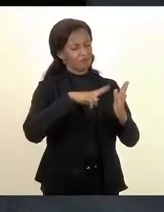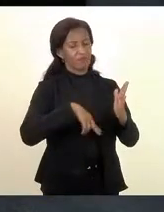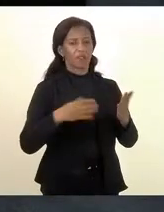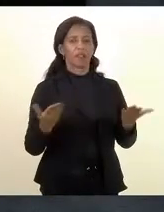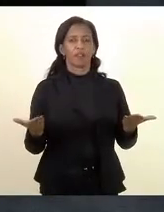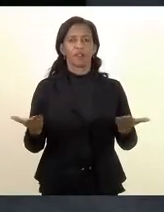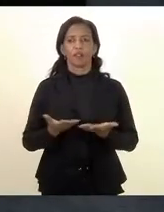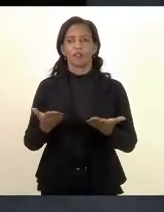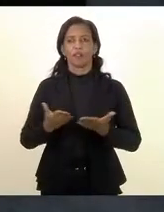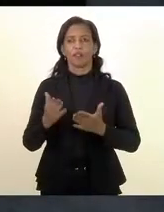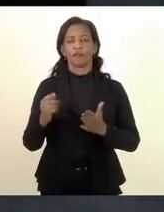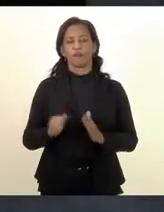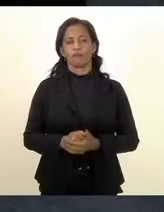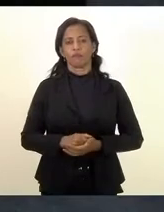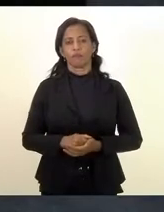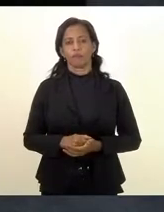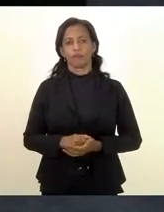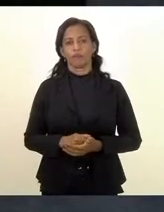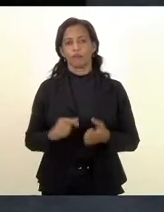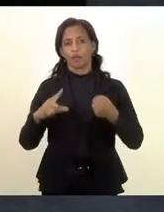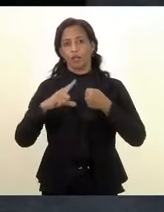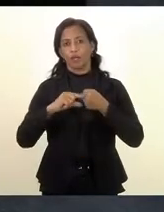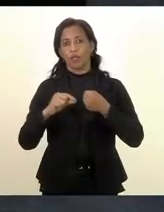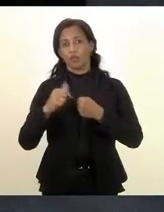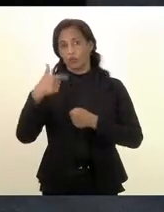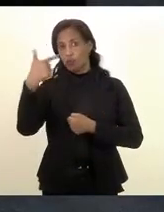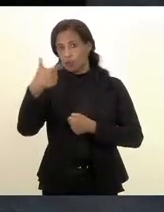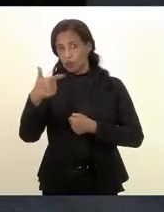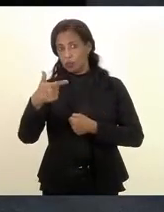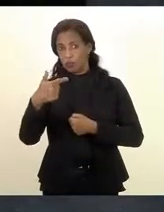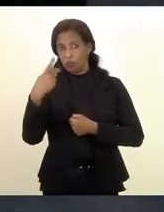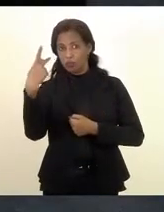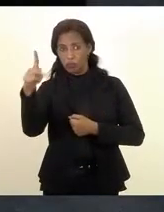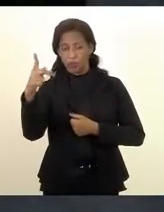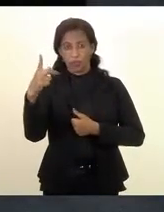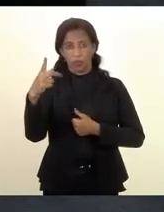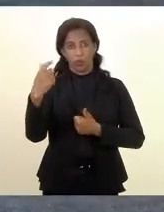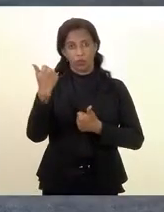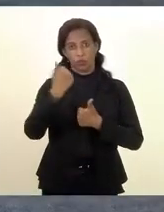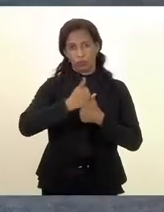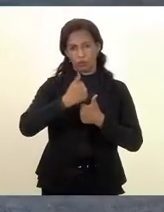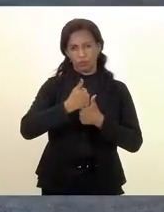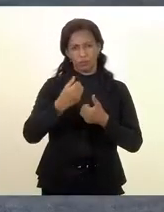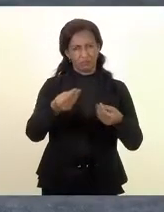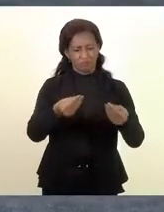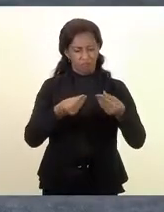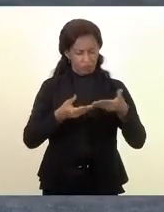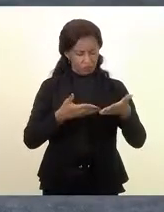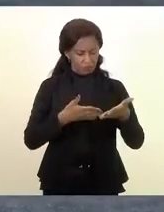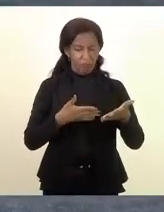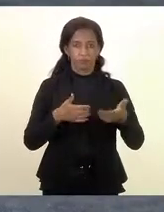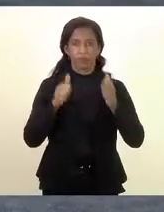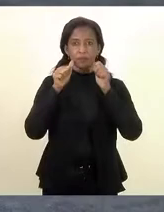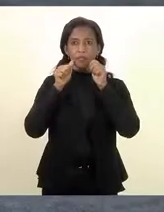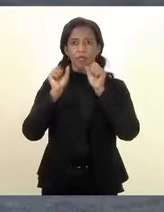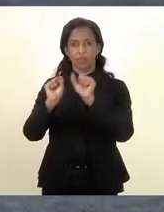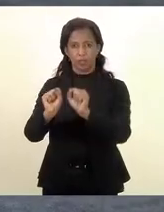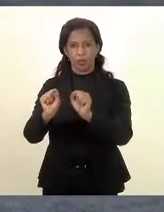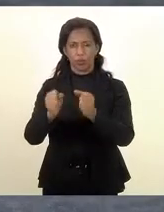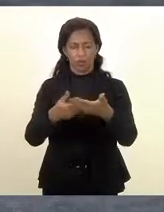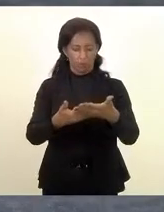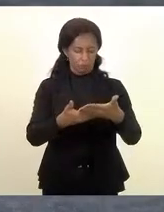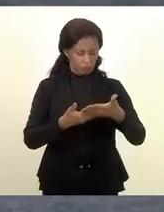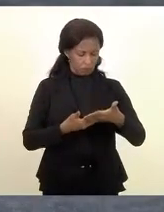redação do artigo 2 do seu substitutivo que eu acabei de receber através da minha assessora